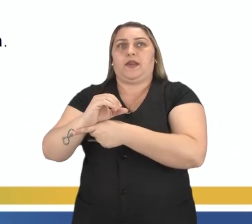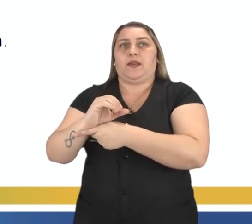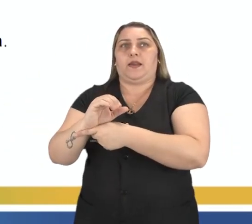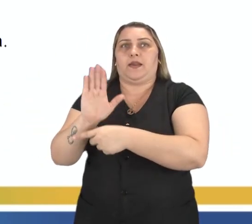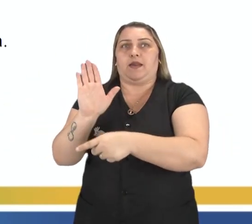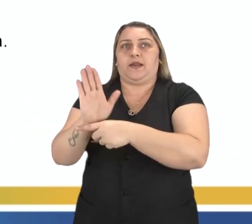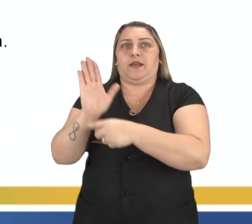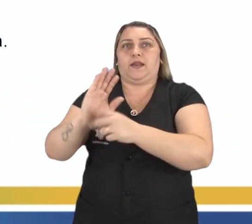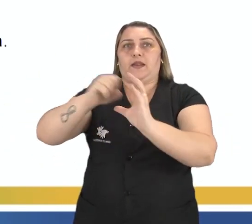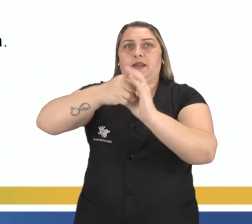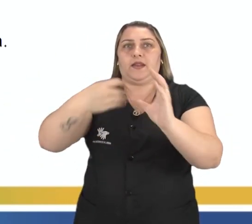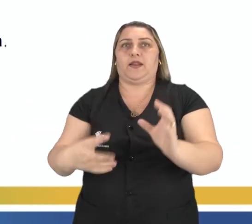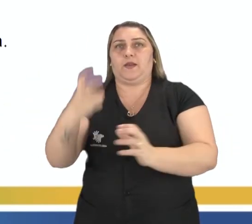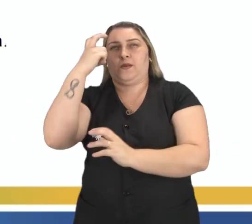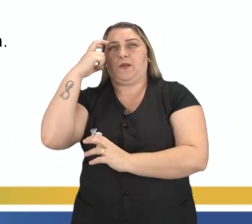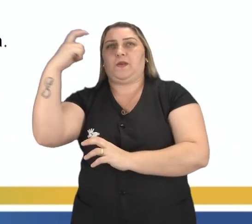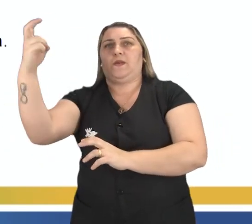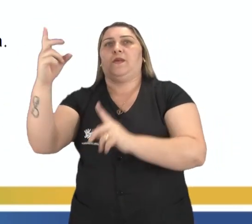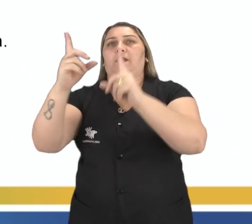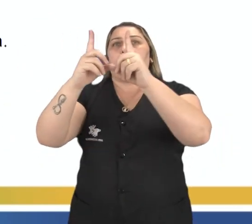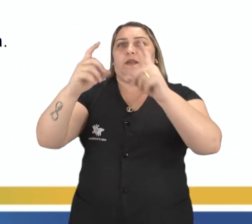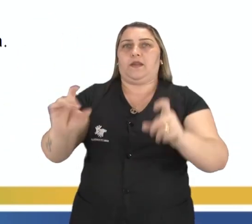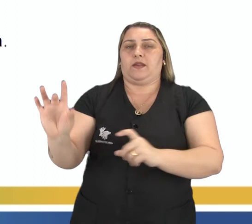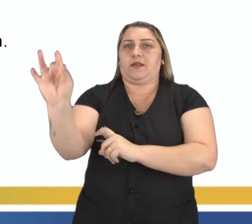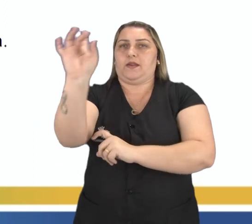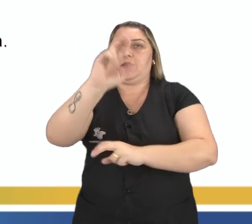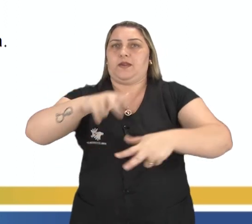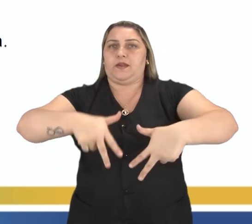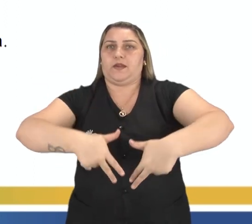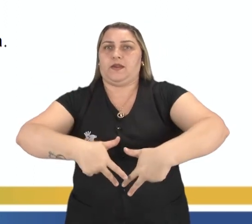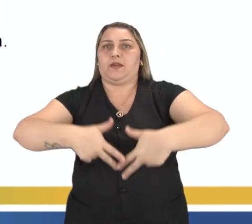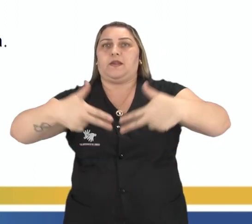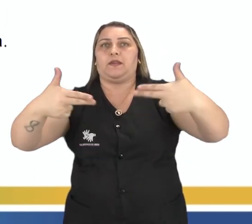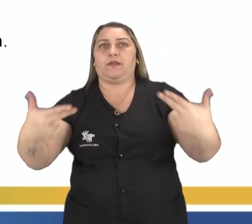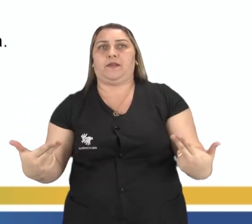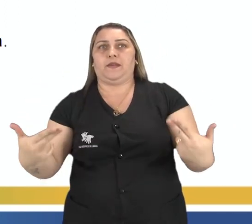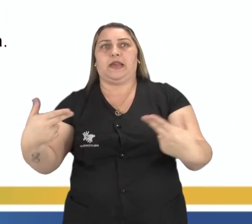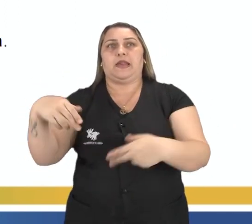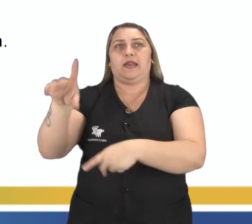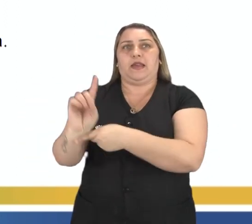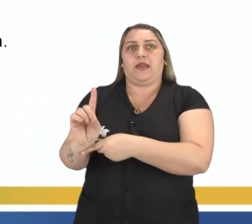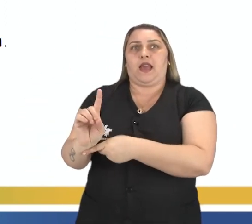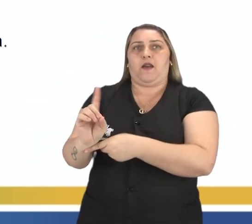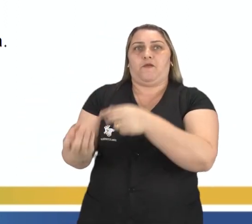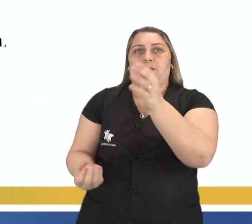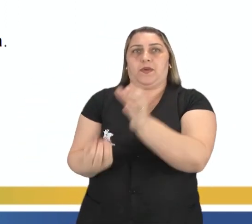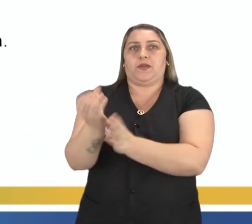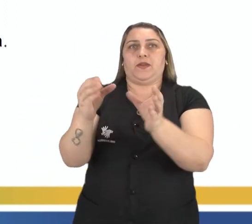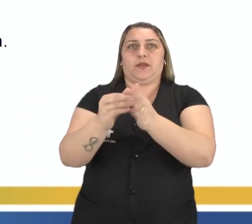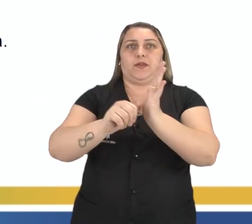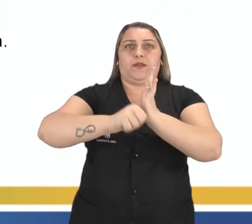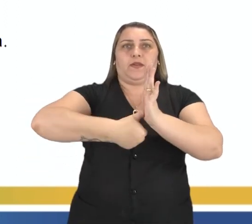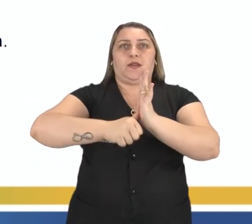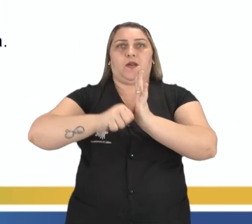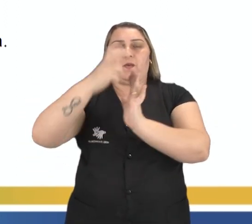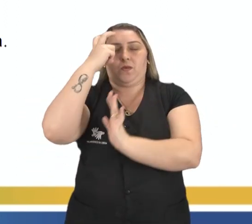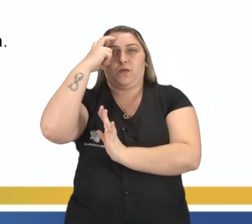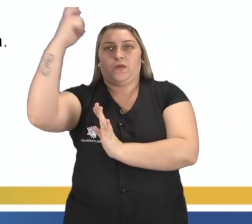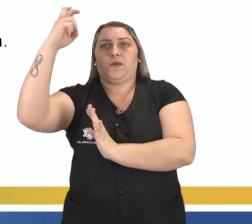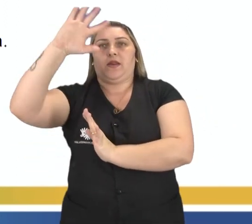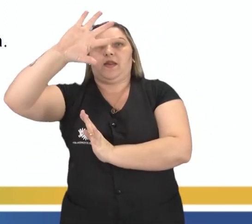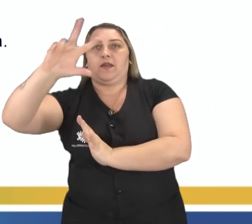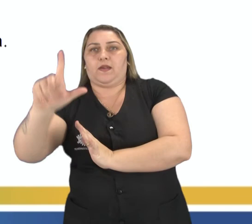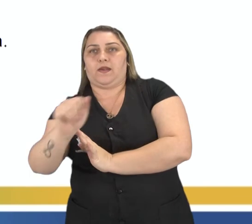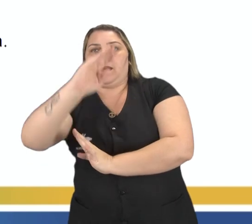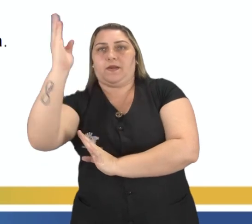C, manutenção das características culturais específicas de cada etnia, D, formação de uma identidade